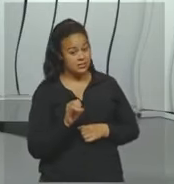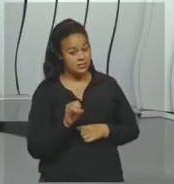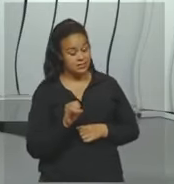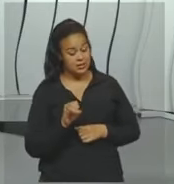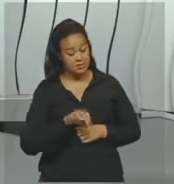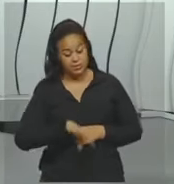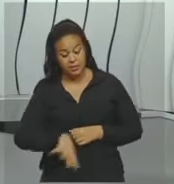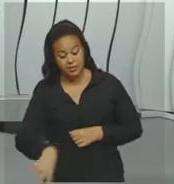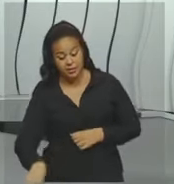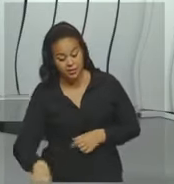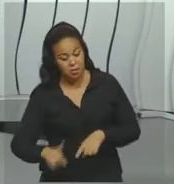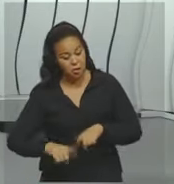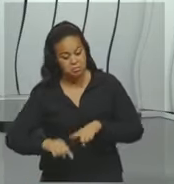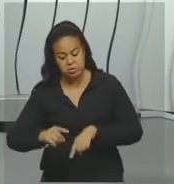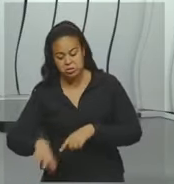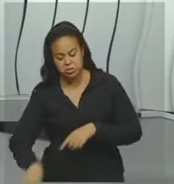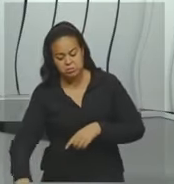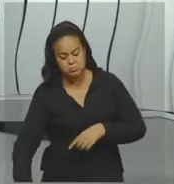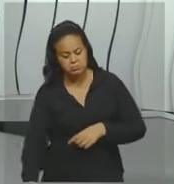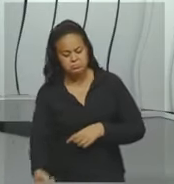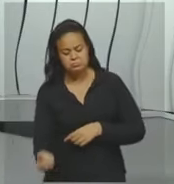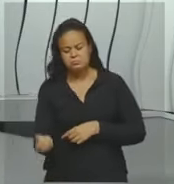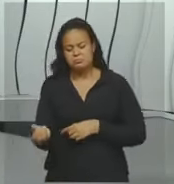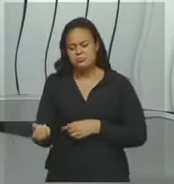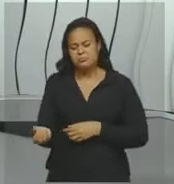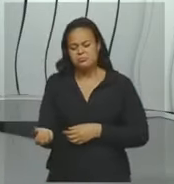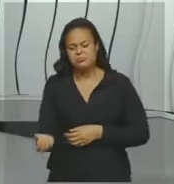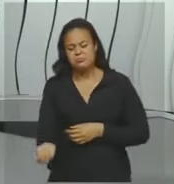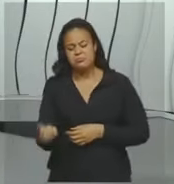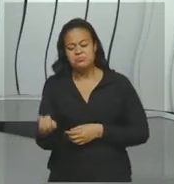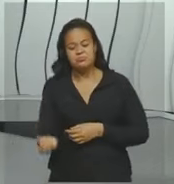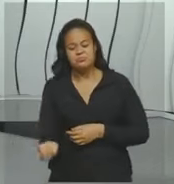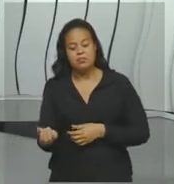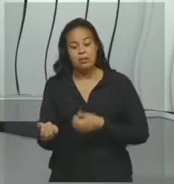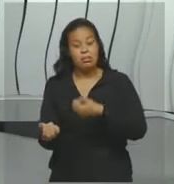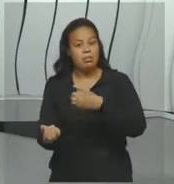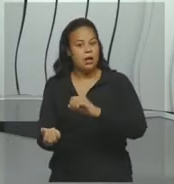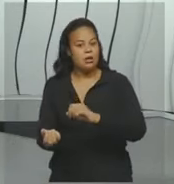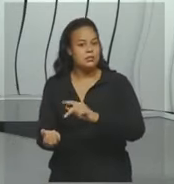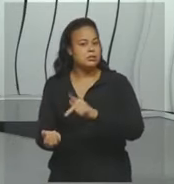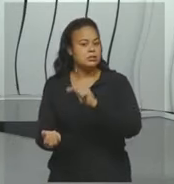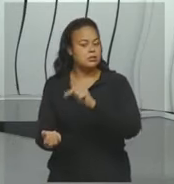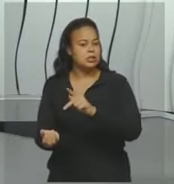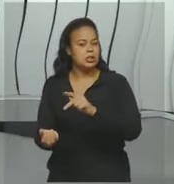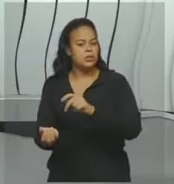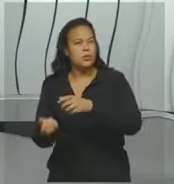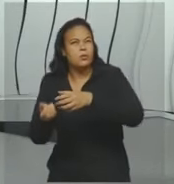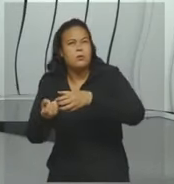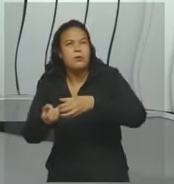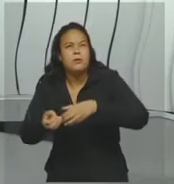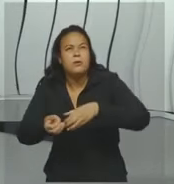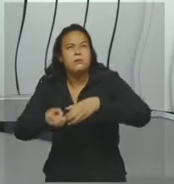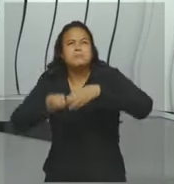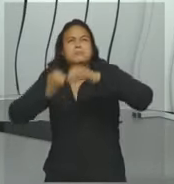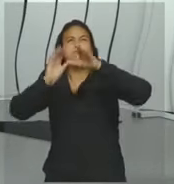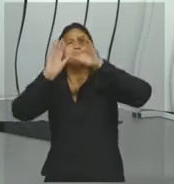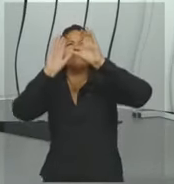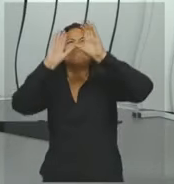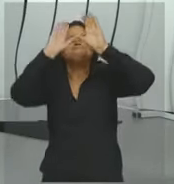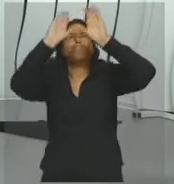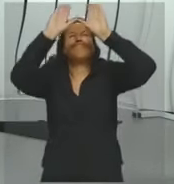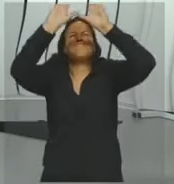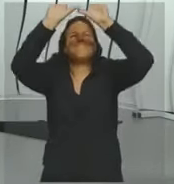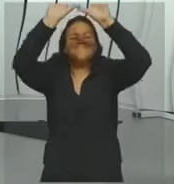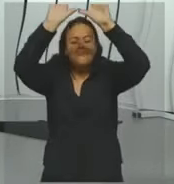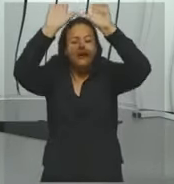e levantar, um objeto ali, vamos supor que ele tem ali 10 quilos, você quer pegar ele e colocar em cima do guarda-roupa. Não é fácil, você